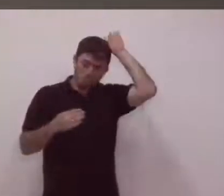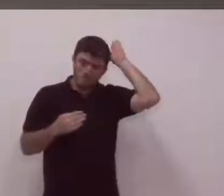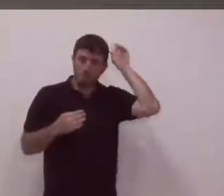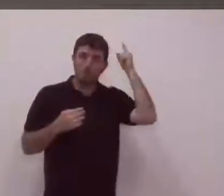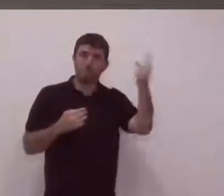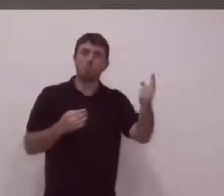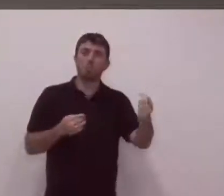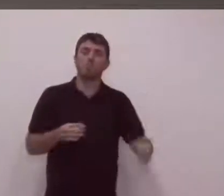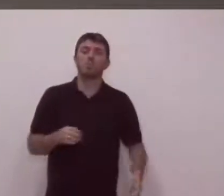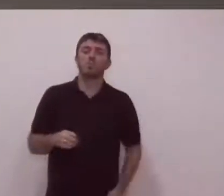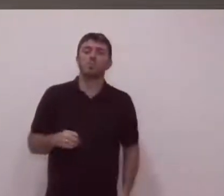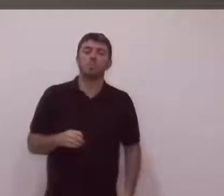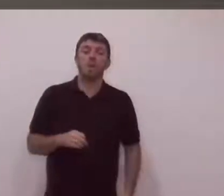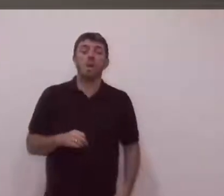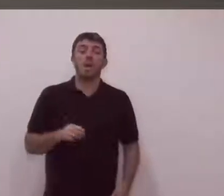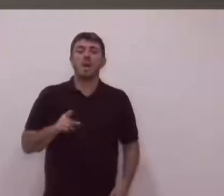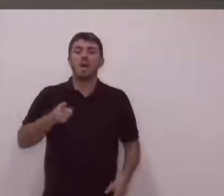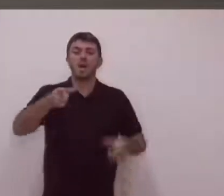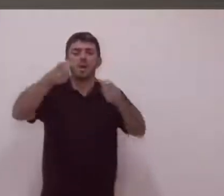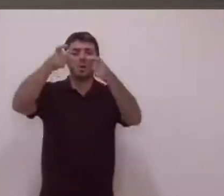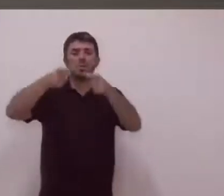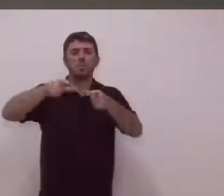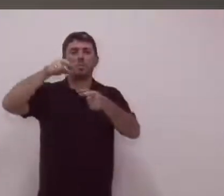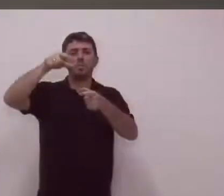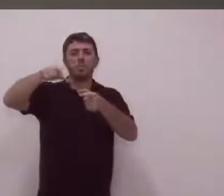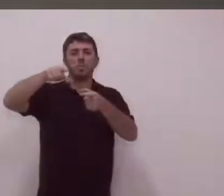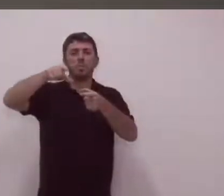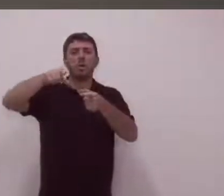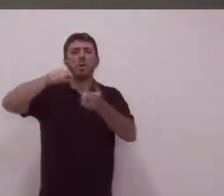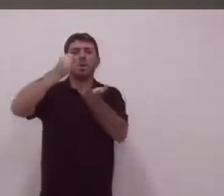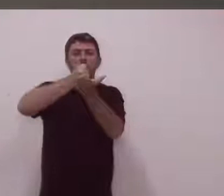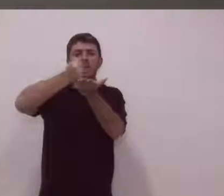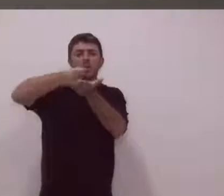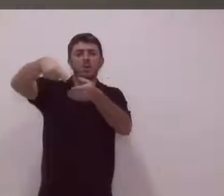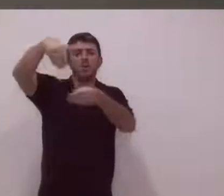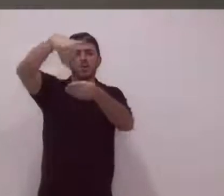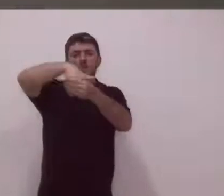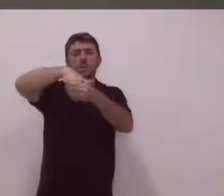funcionários se ajusta que três funcionários